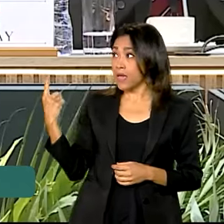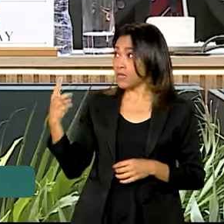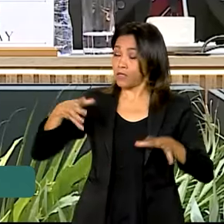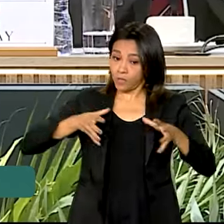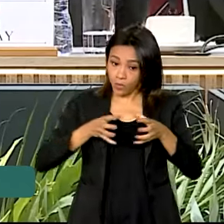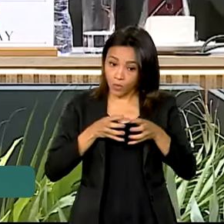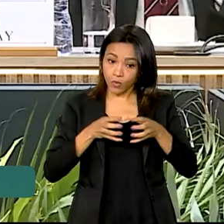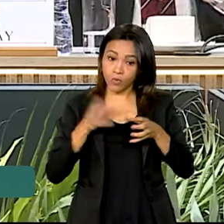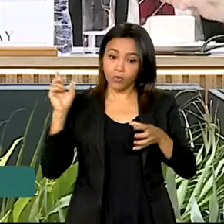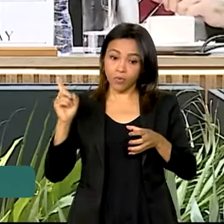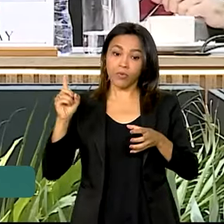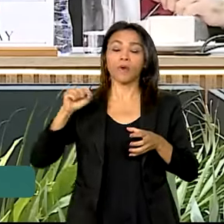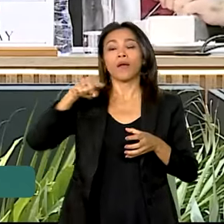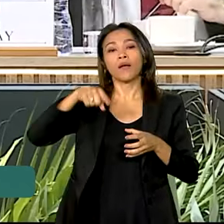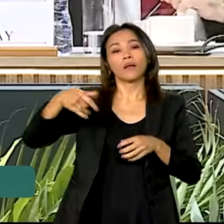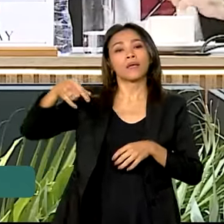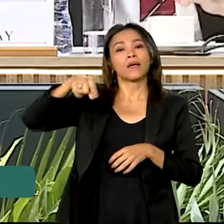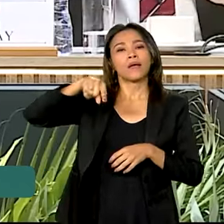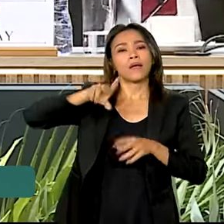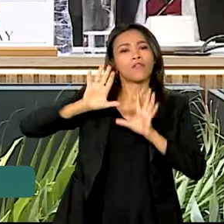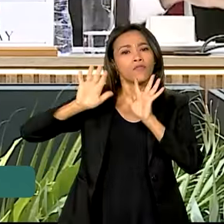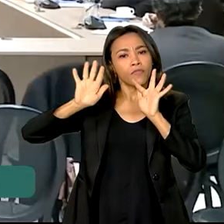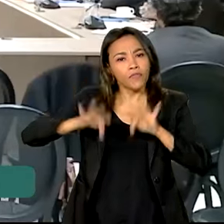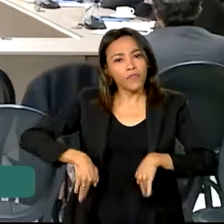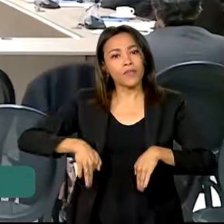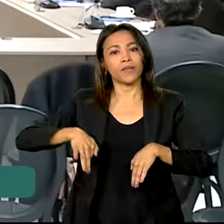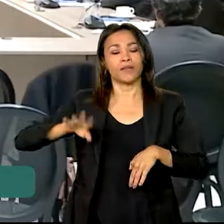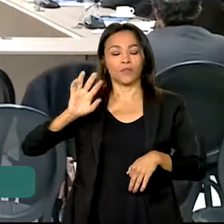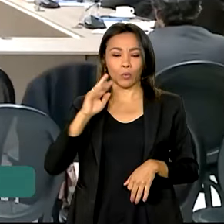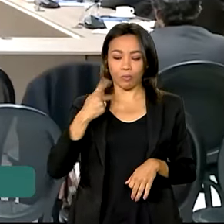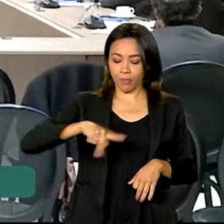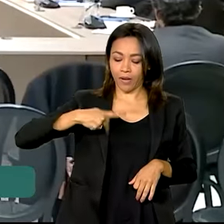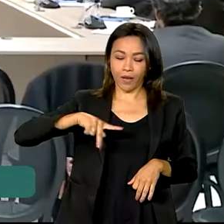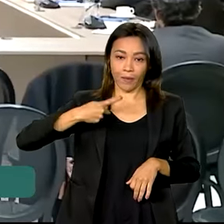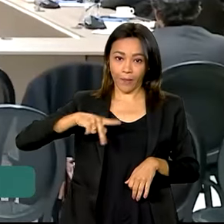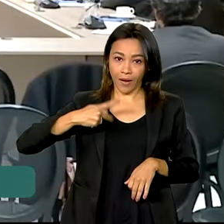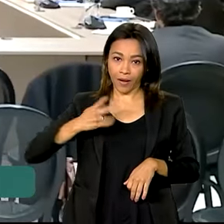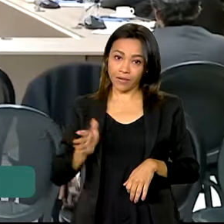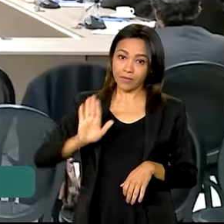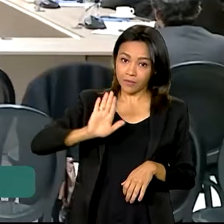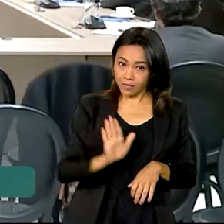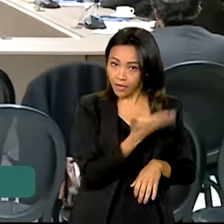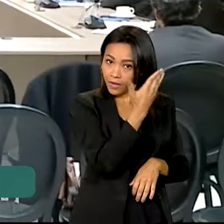Assunção marca o encerramento da presidência do Paraguai, que passa a ser assumida pelo Uruguai.